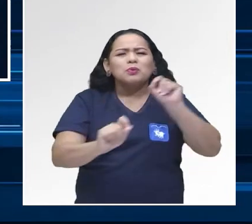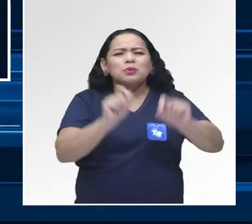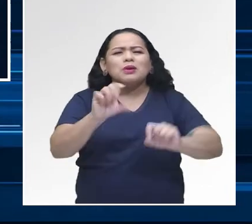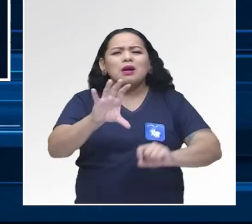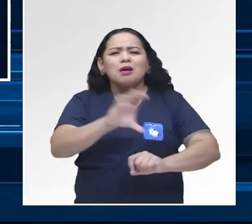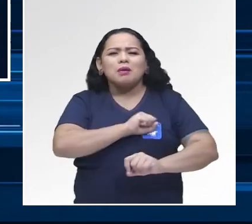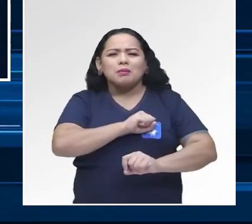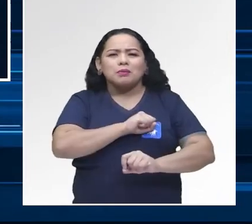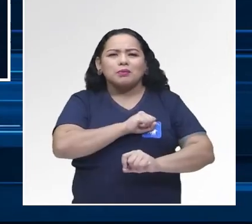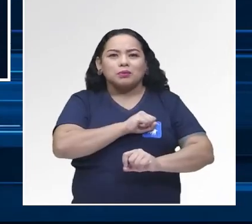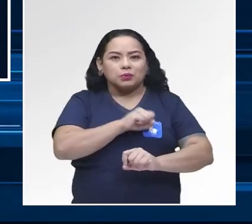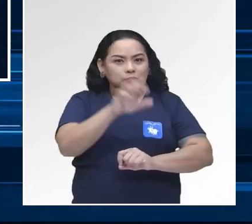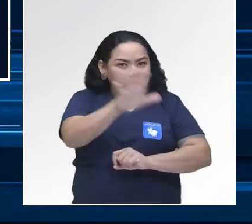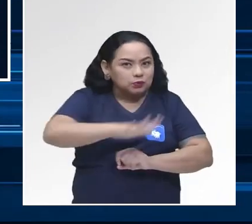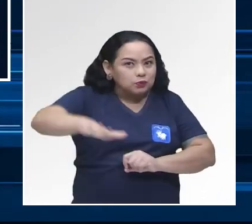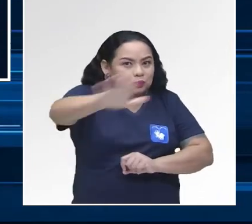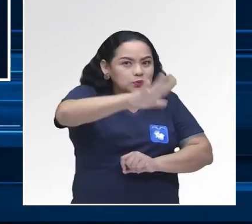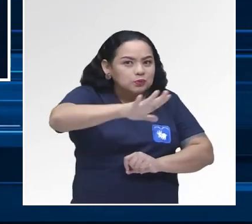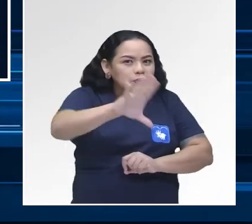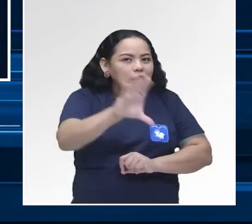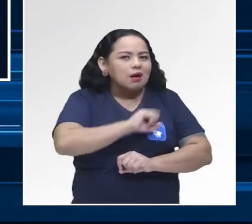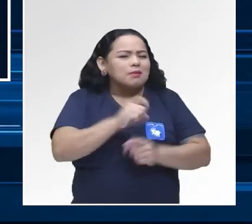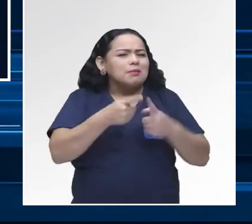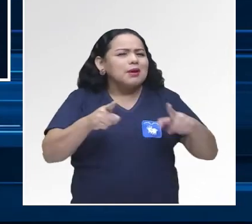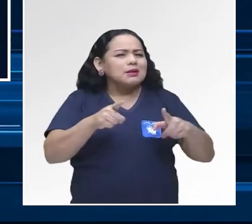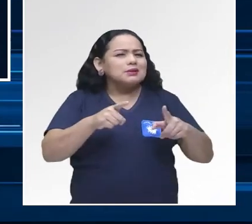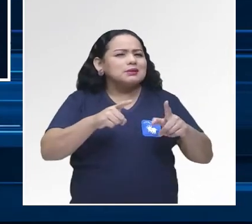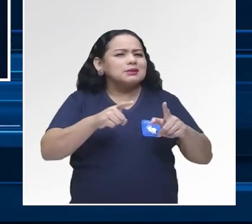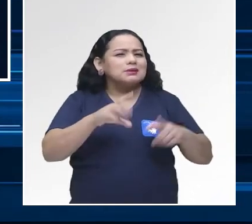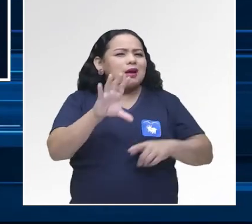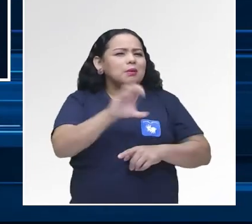Todo mundo ama, mas o que é de fato o amor?